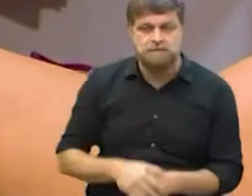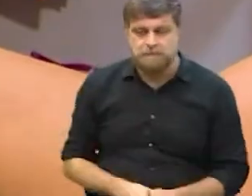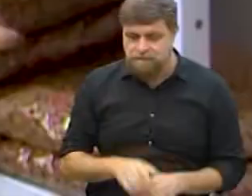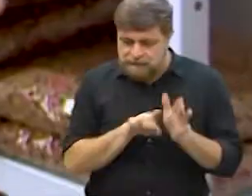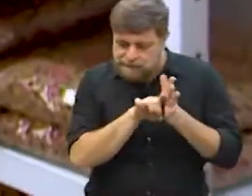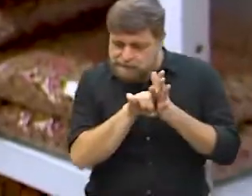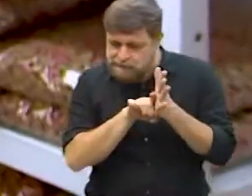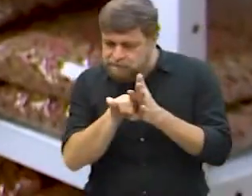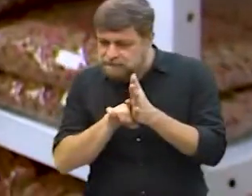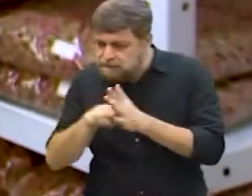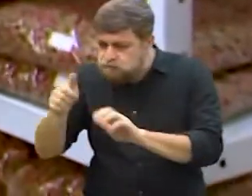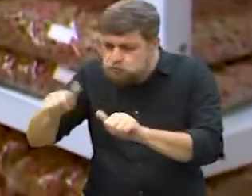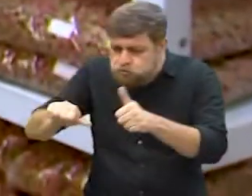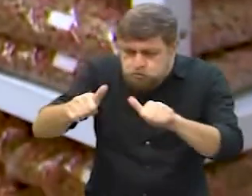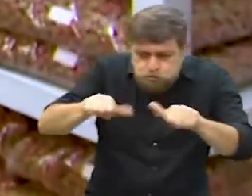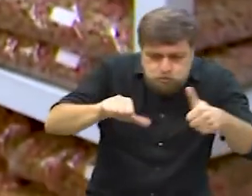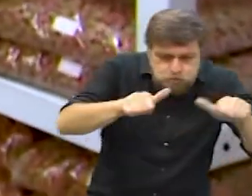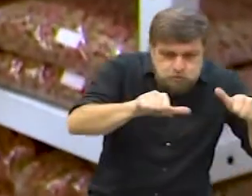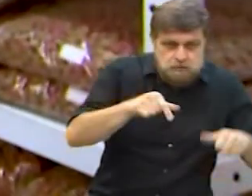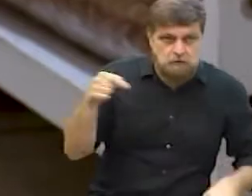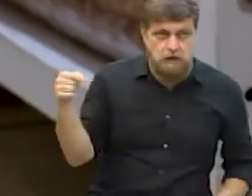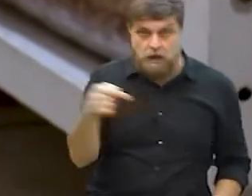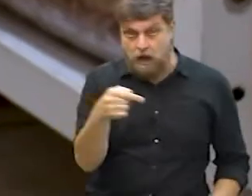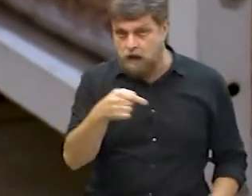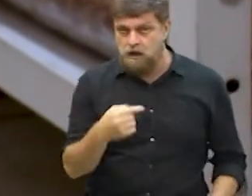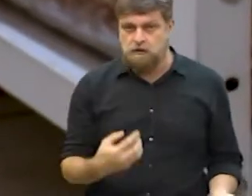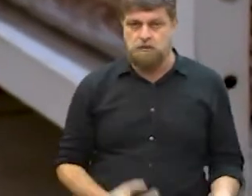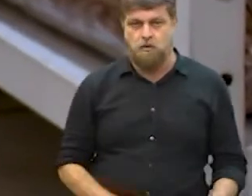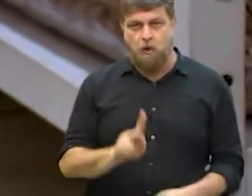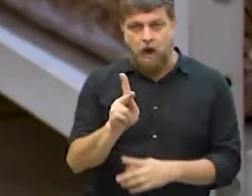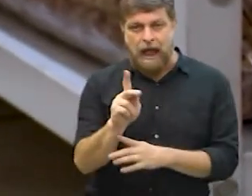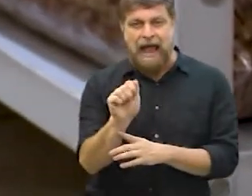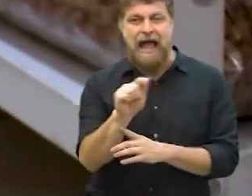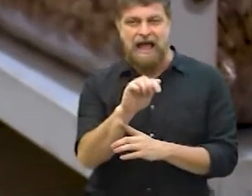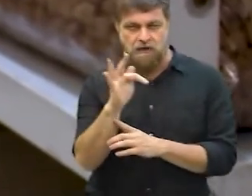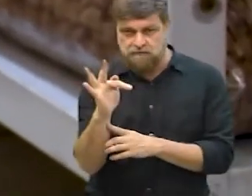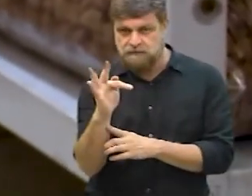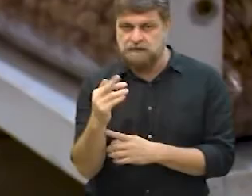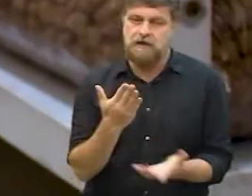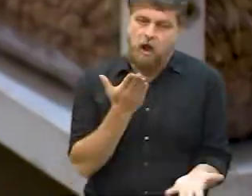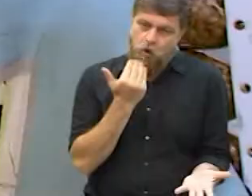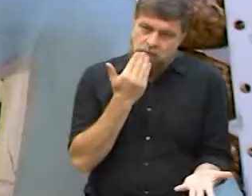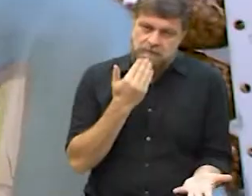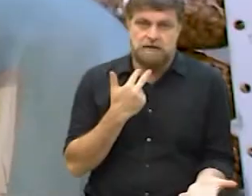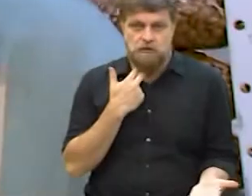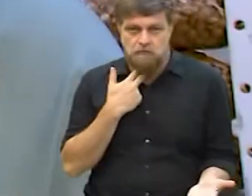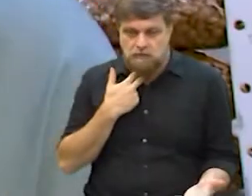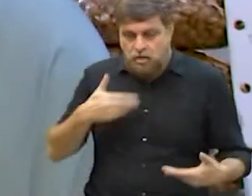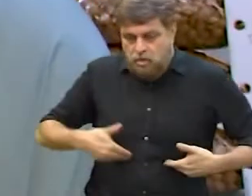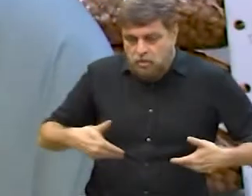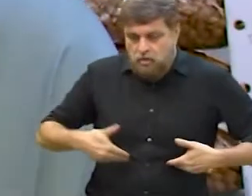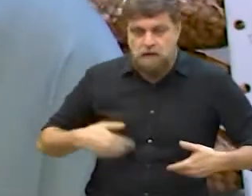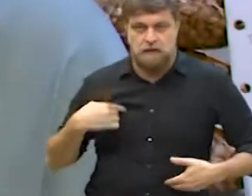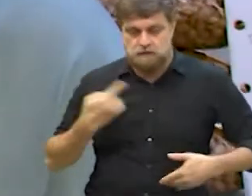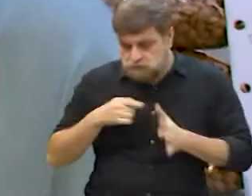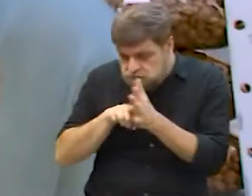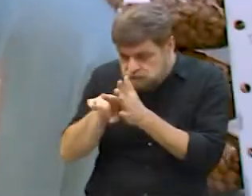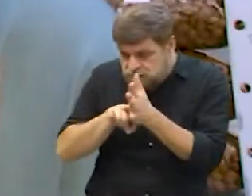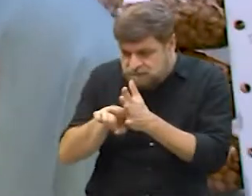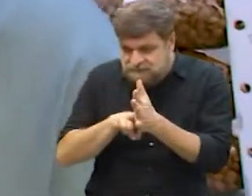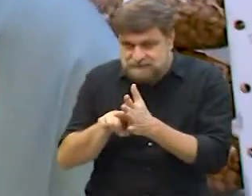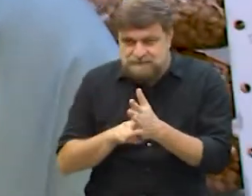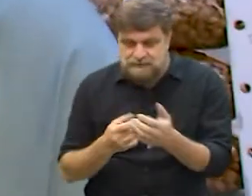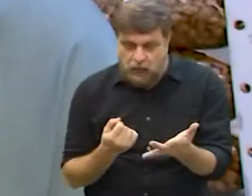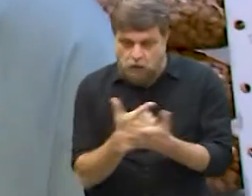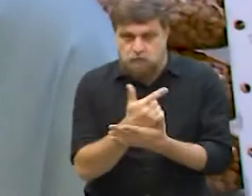fazer entrega. O jeito é pesquisar e muito. Afinal, o Ralph não pode ficar sem comer. Isso, a gente sempre dá uma pesquisada.